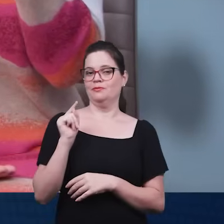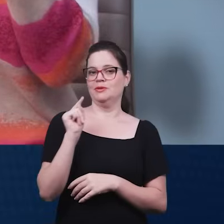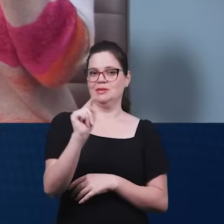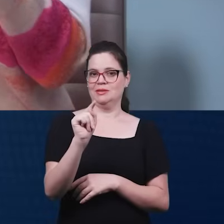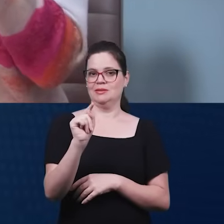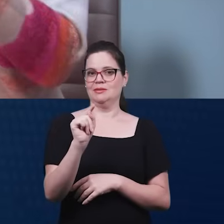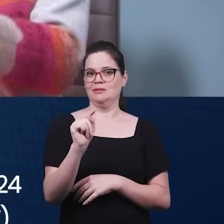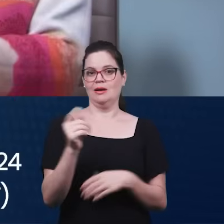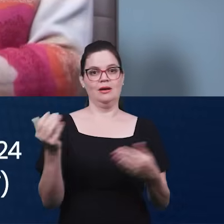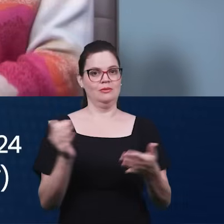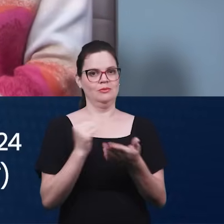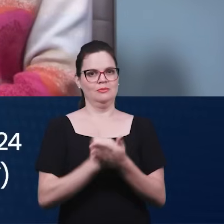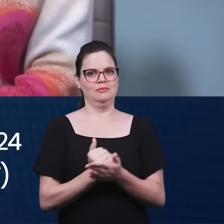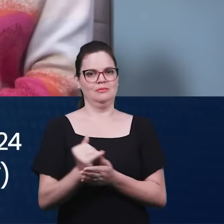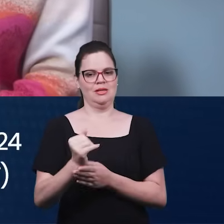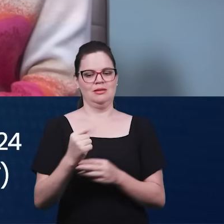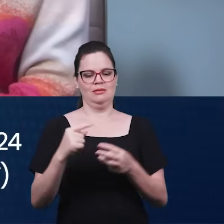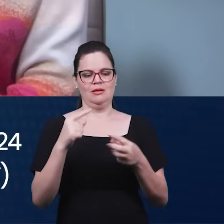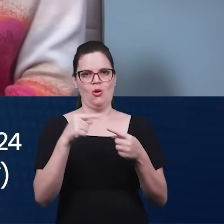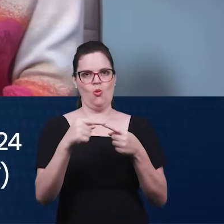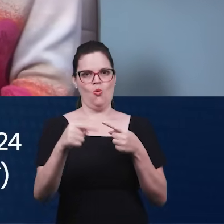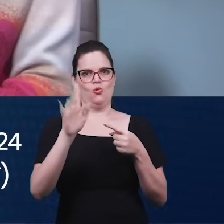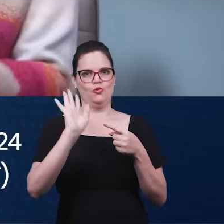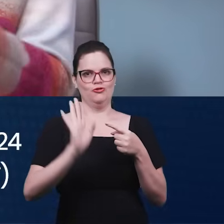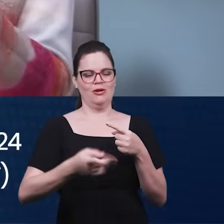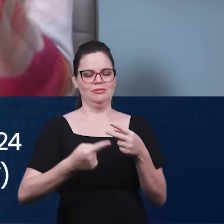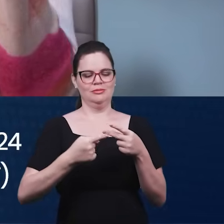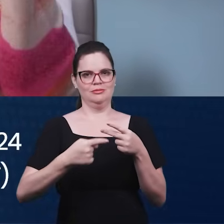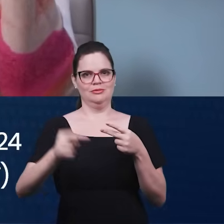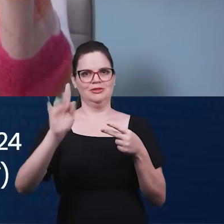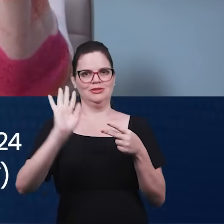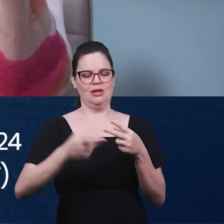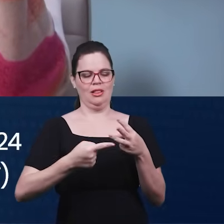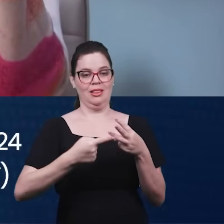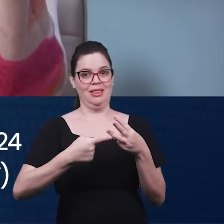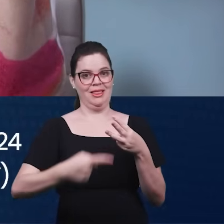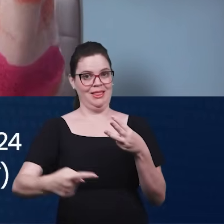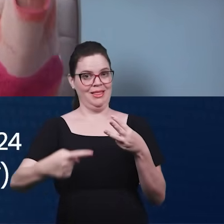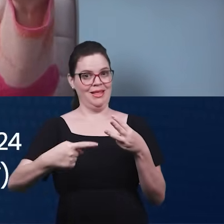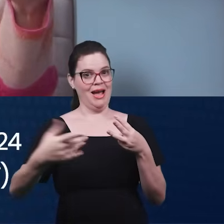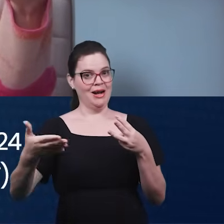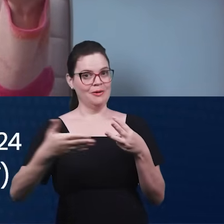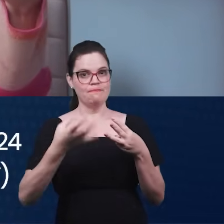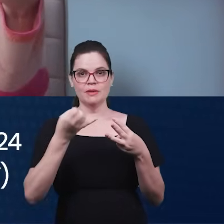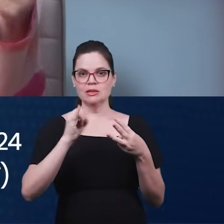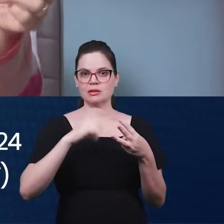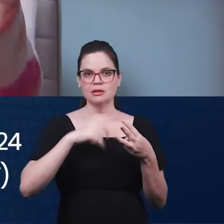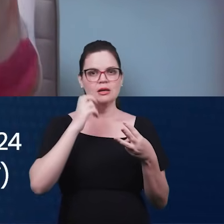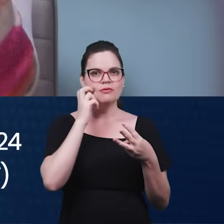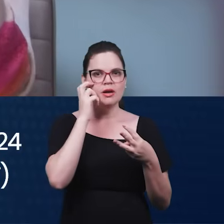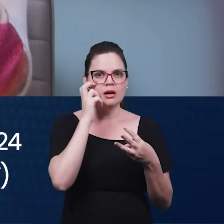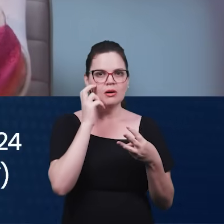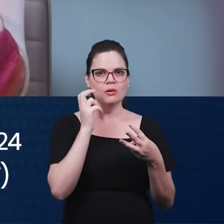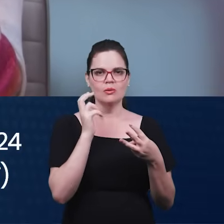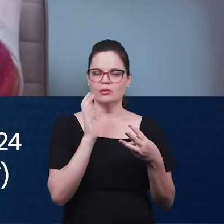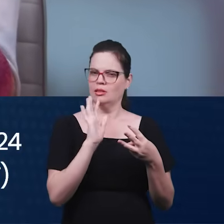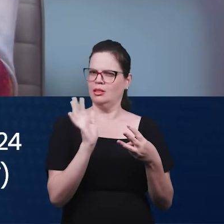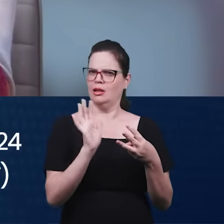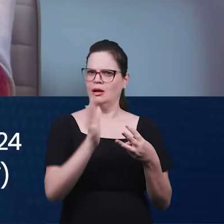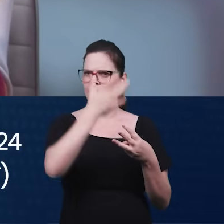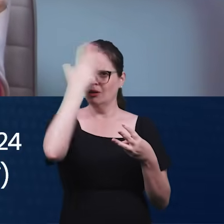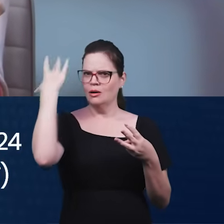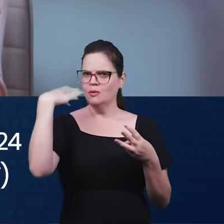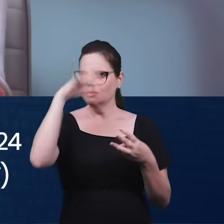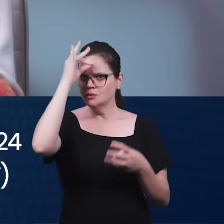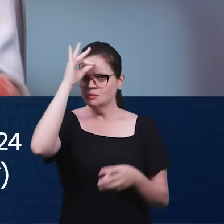nós estamos entrando na 3ª semana. Se ainda há timidez, se ainda há vergonha, o Espírito Santo te